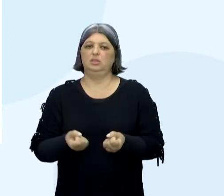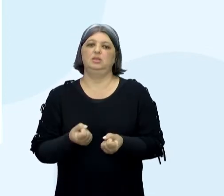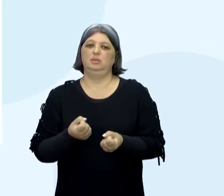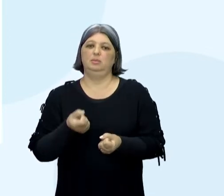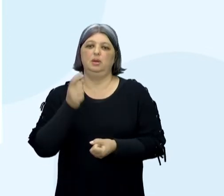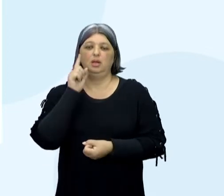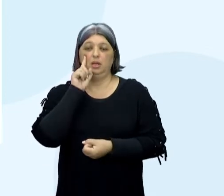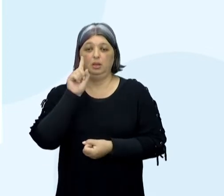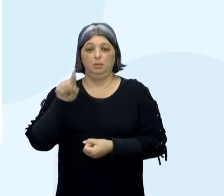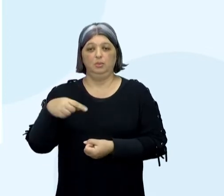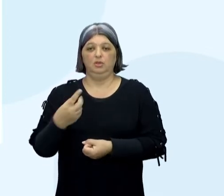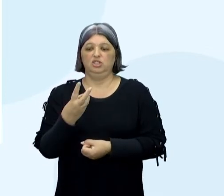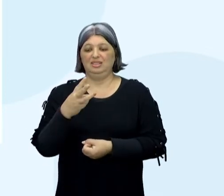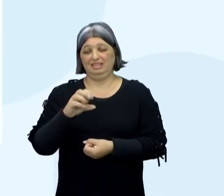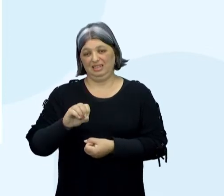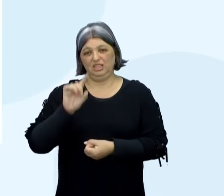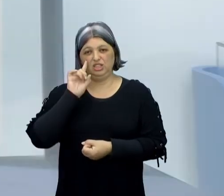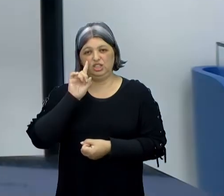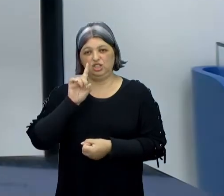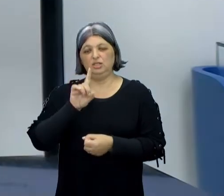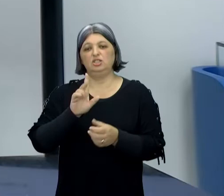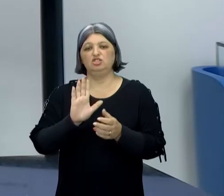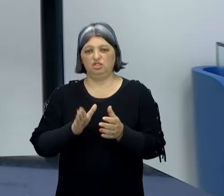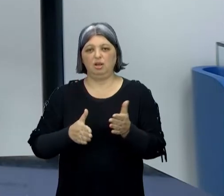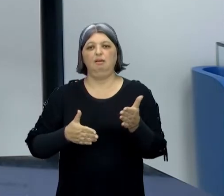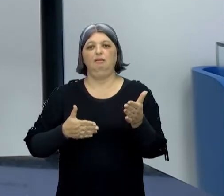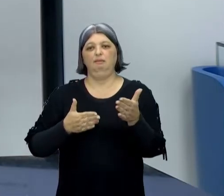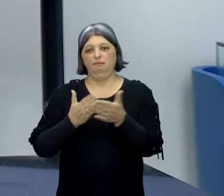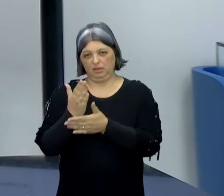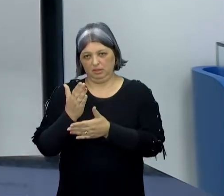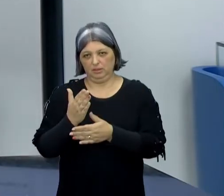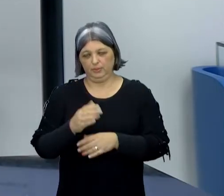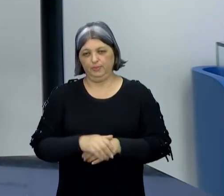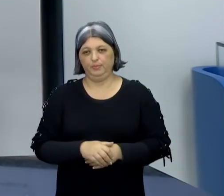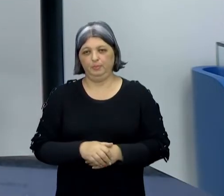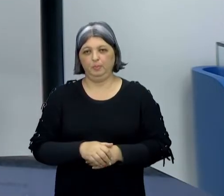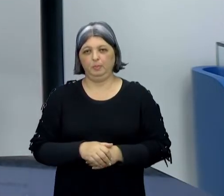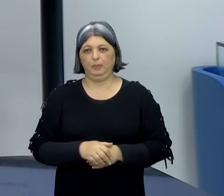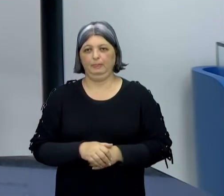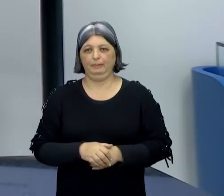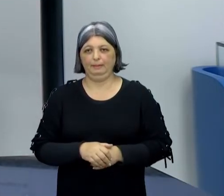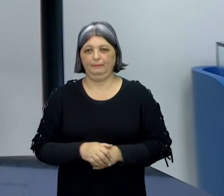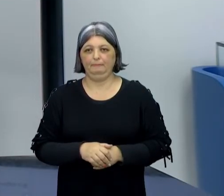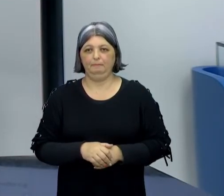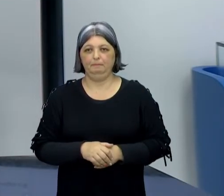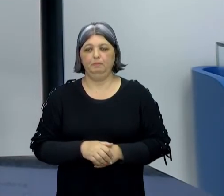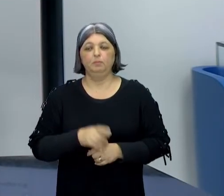após 30 dias o vencimento. Então, se isso daqui passar